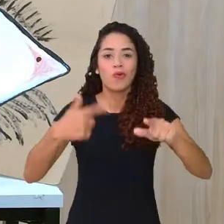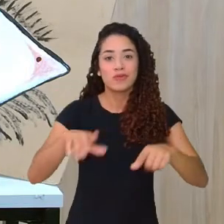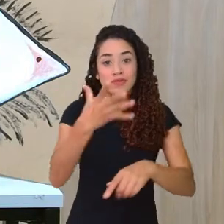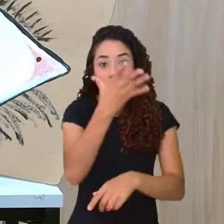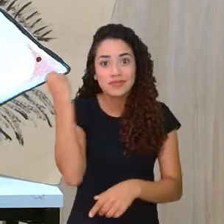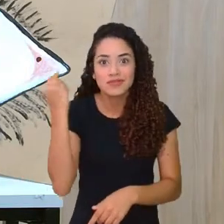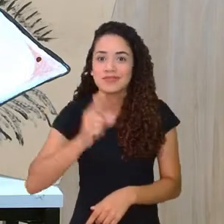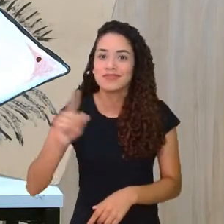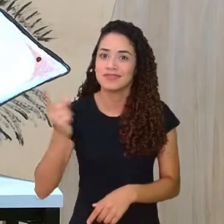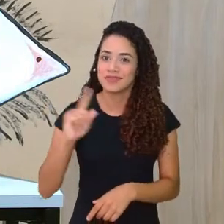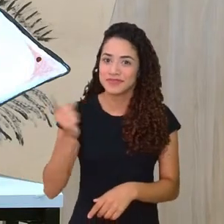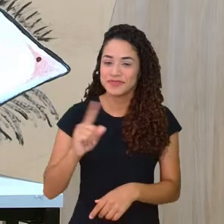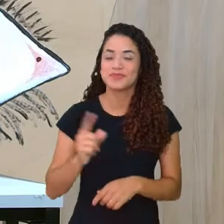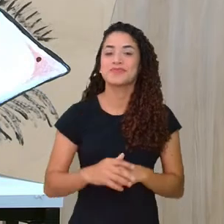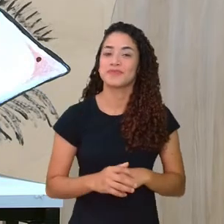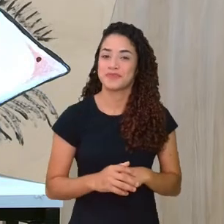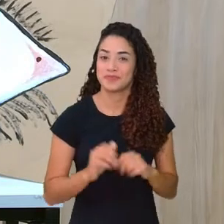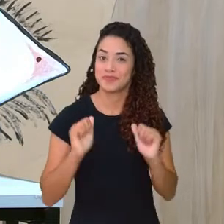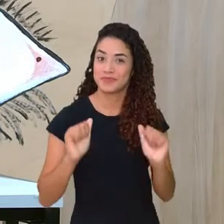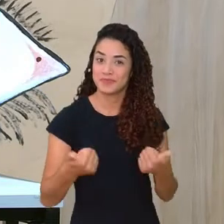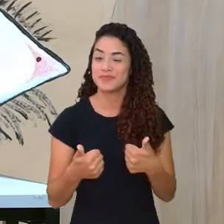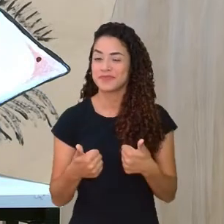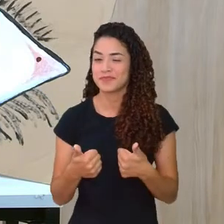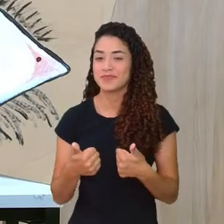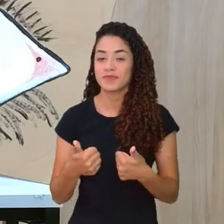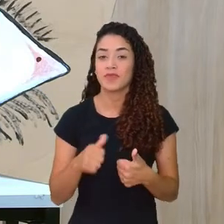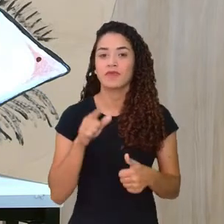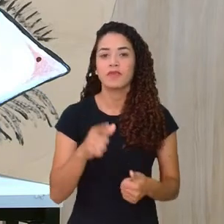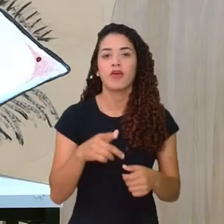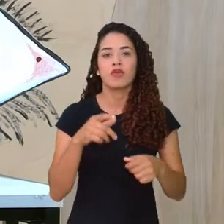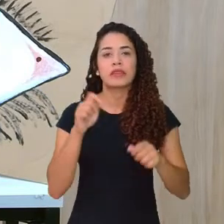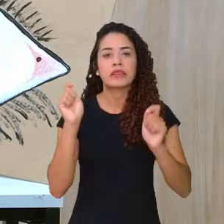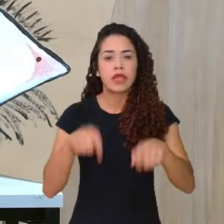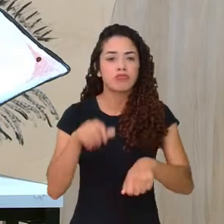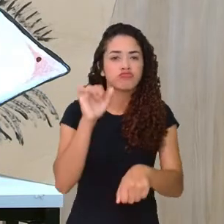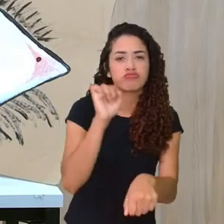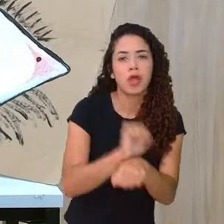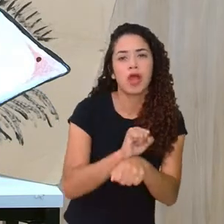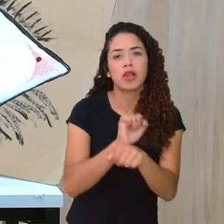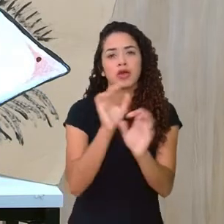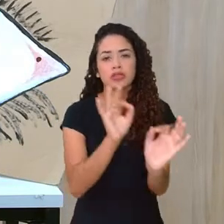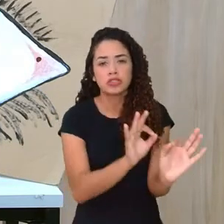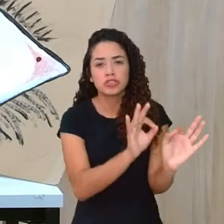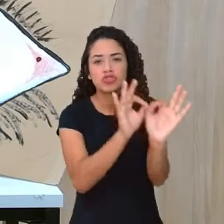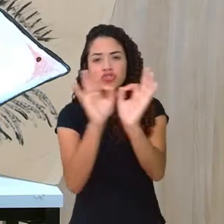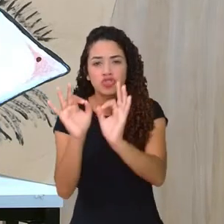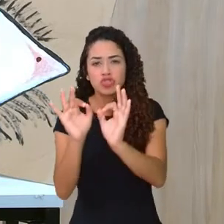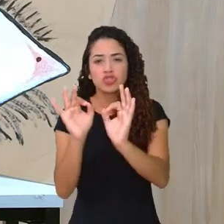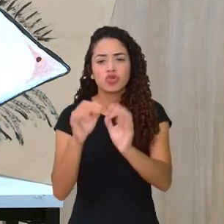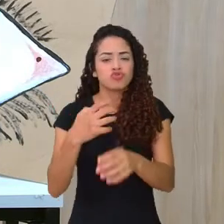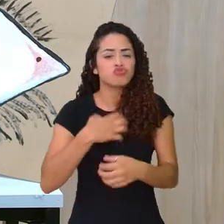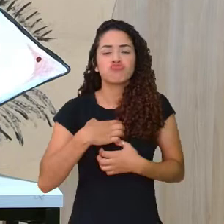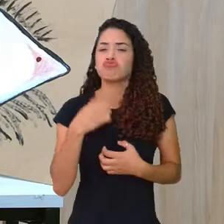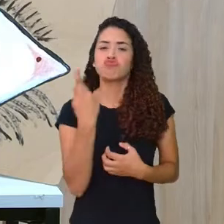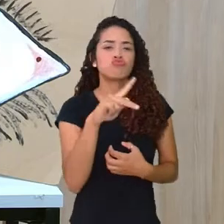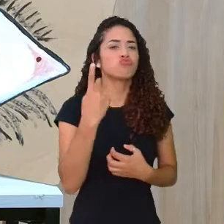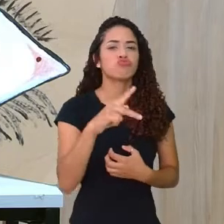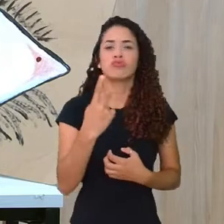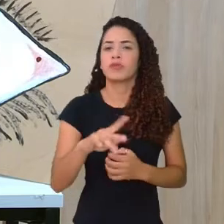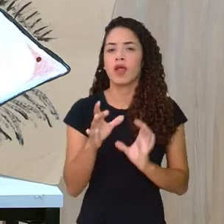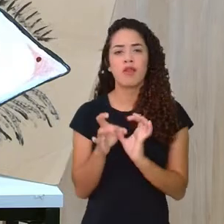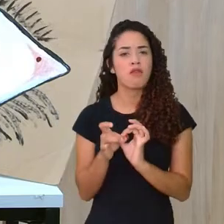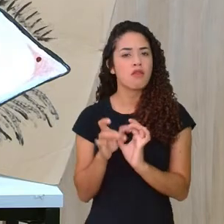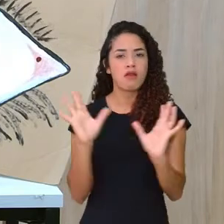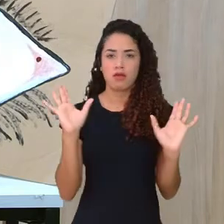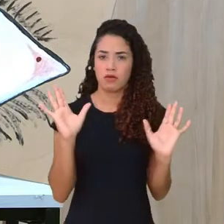né? Em relação aí a essa aula, vai ver, vai pausar, vai fazer aí essa aula do jeito que vocês querem nesse